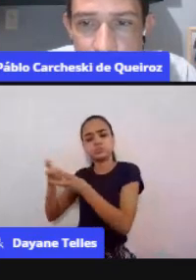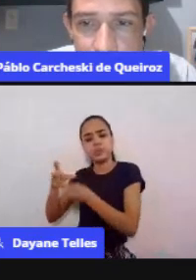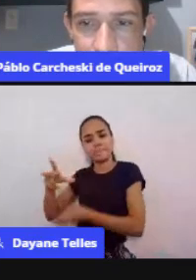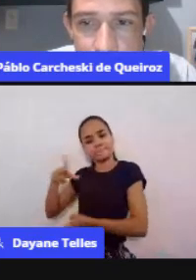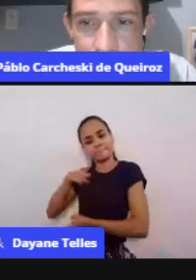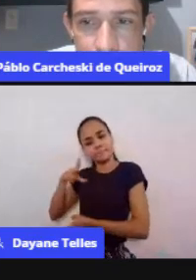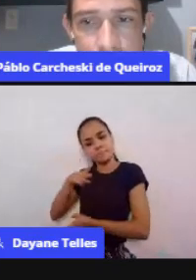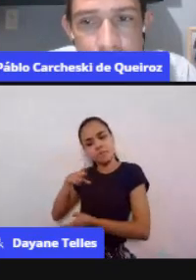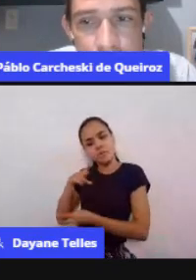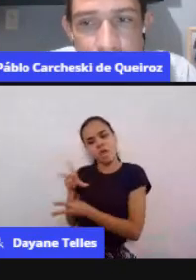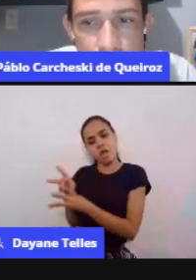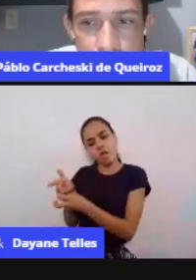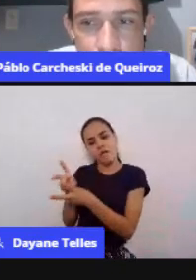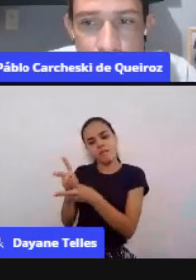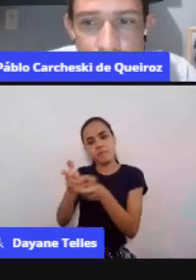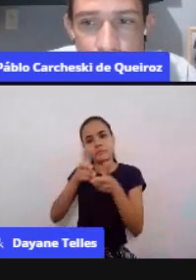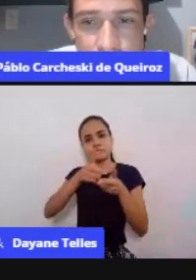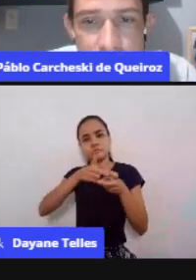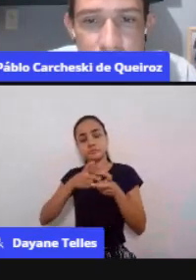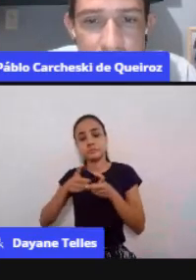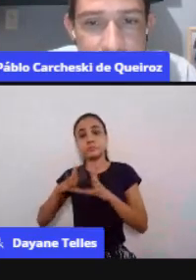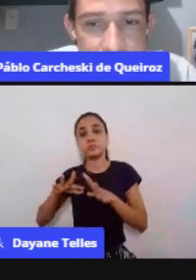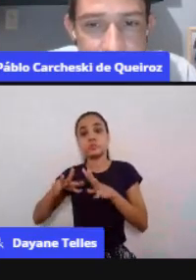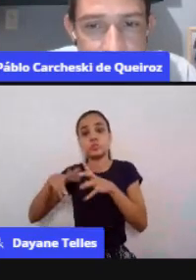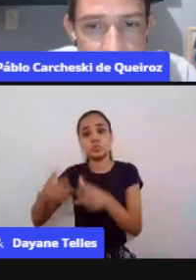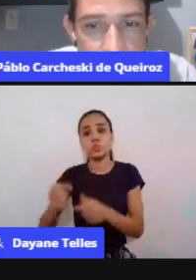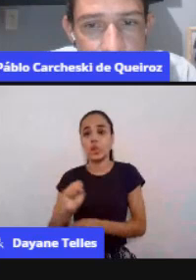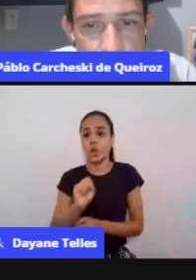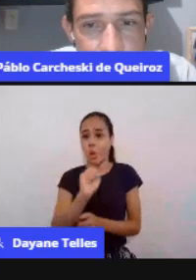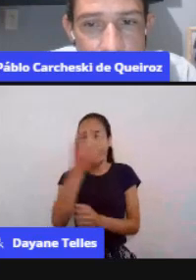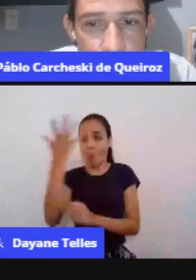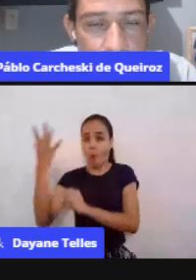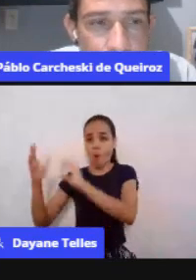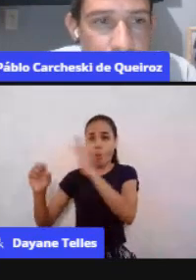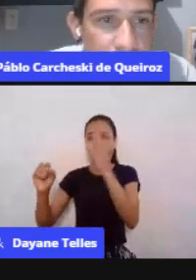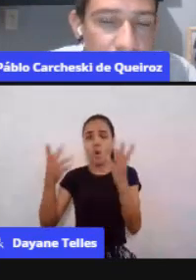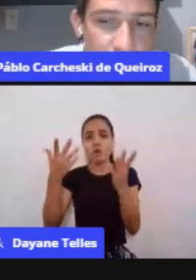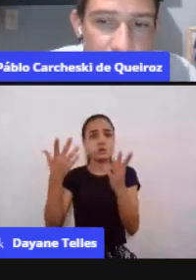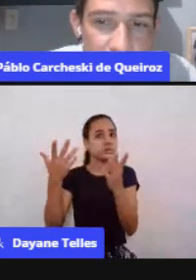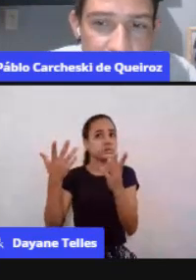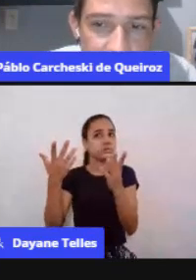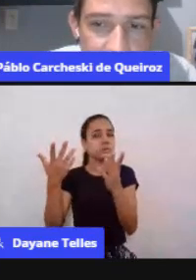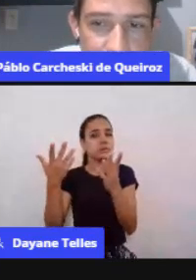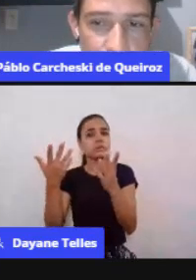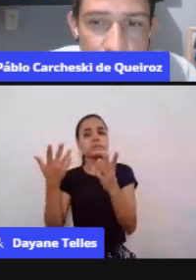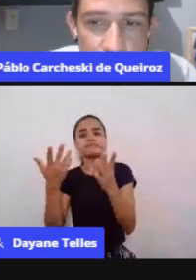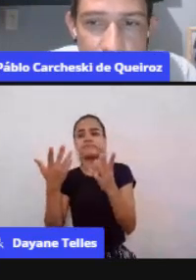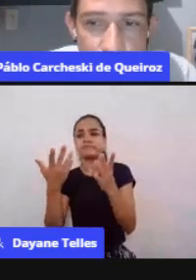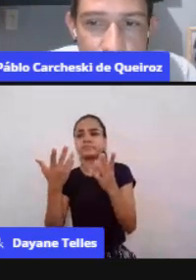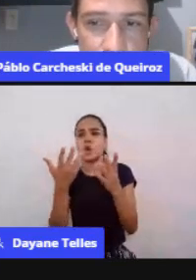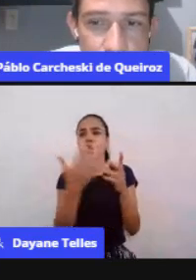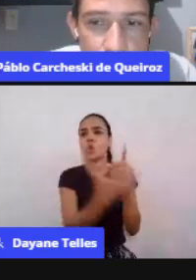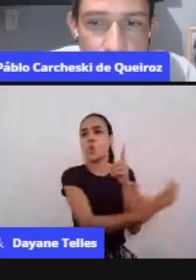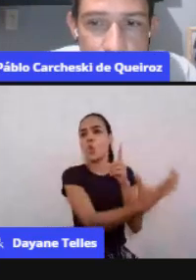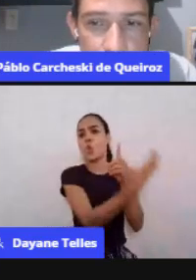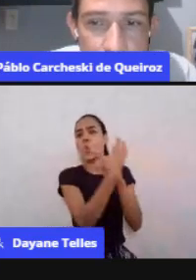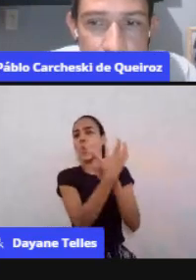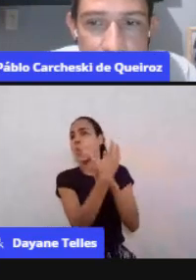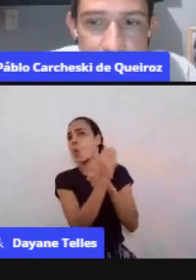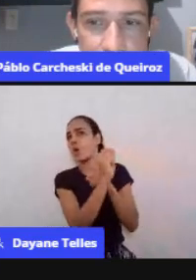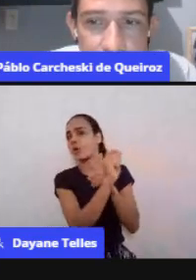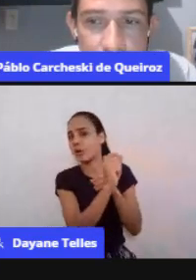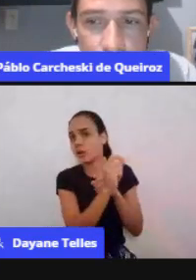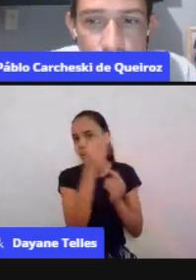que acontece, por meio do nosso universo de crenças, que vão sendo elaboradas a partir das nossas vivências, dos nossos valores e os